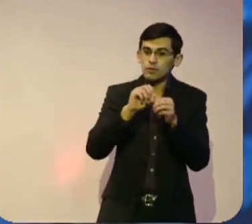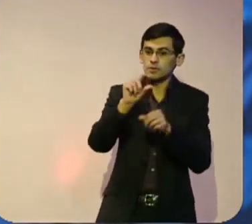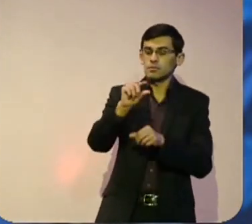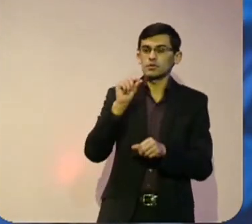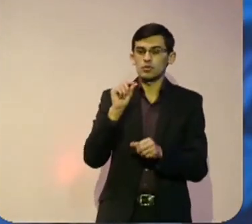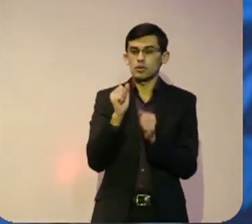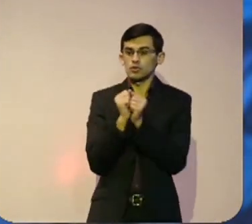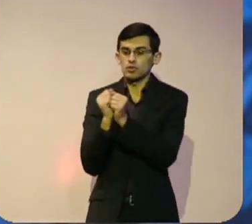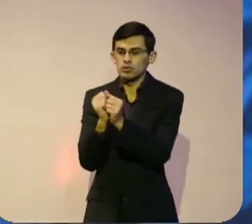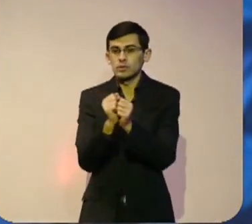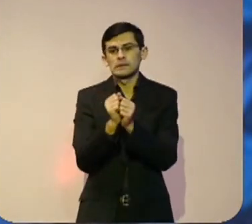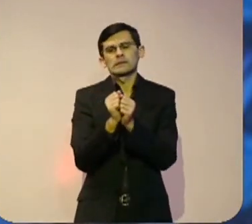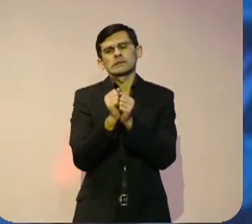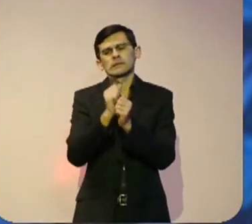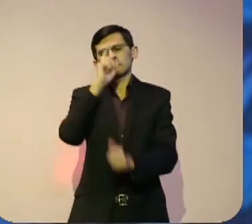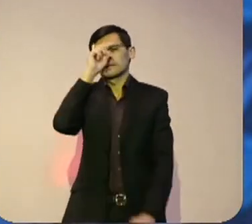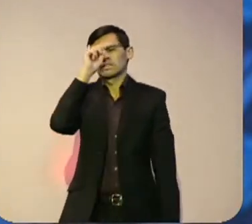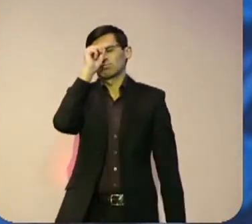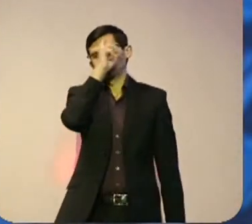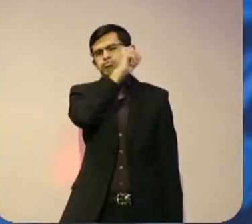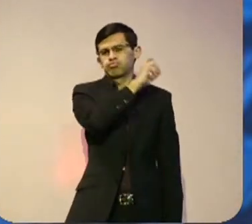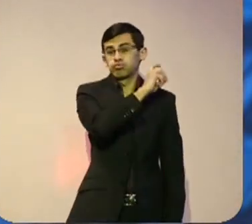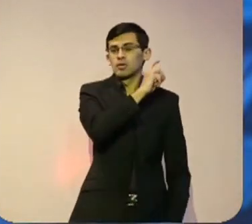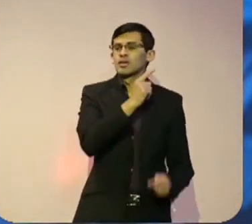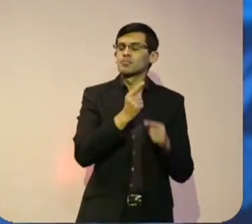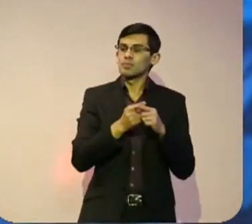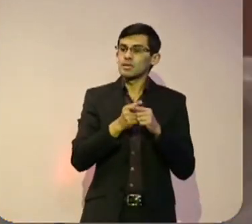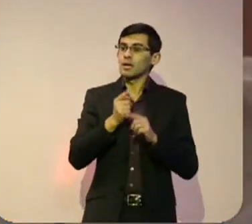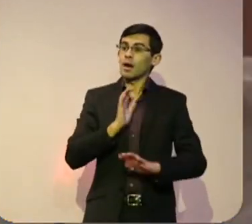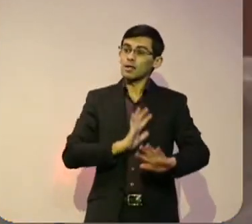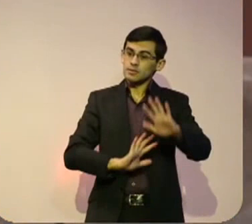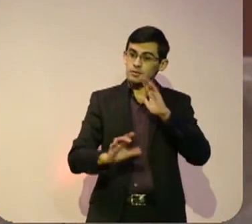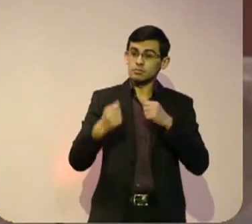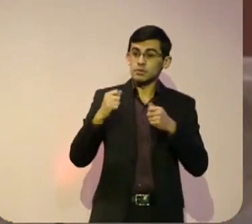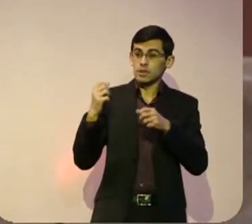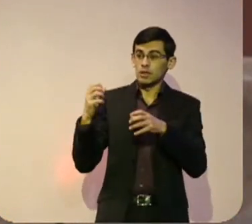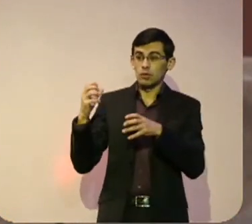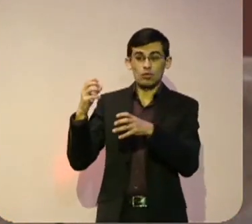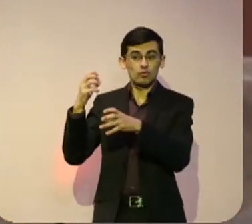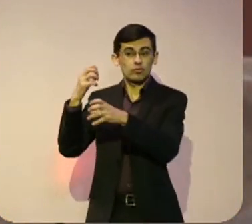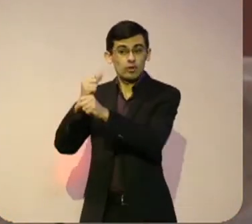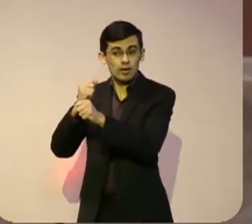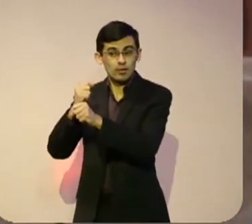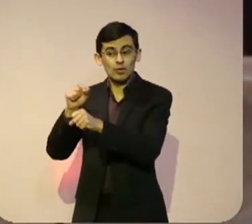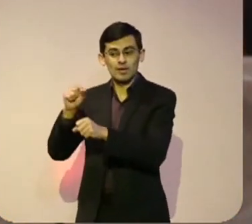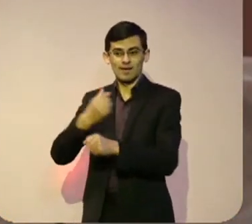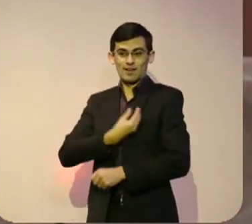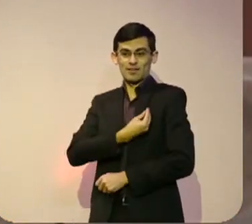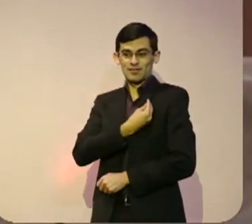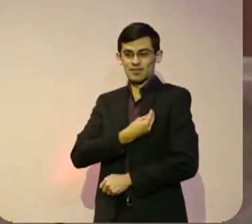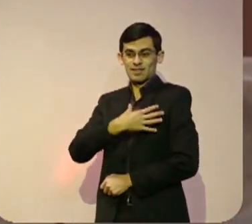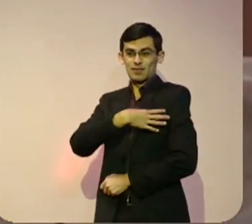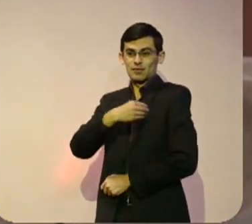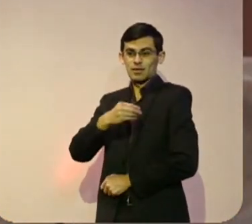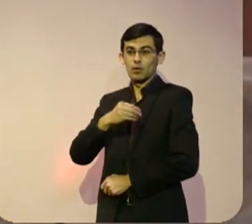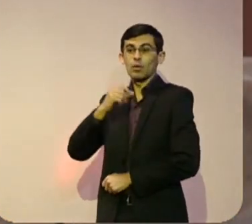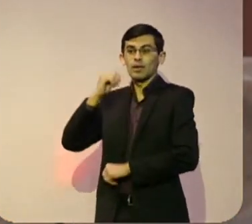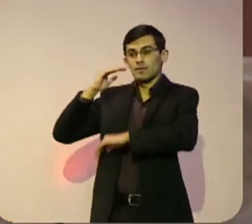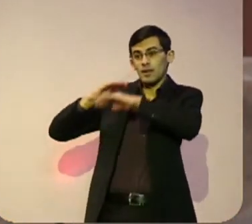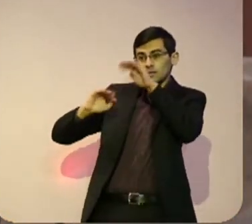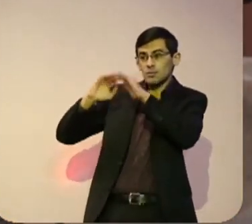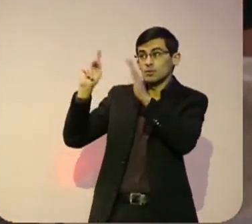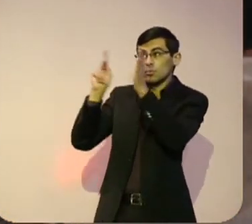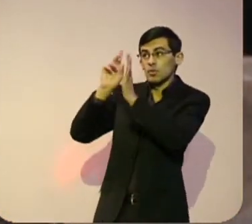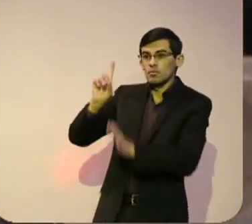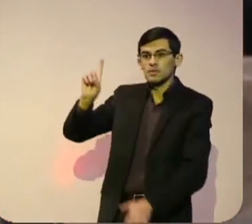decisão. E que difícil, porque de repente você tem que confiar alguém que é tão precioso nas mãos do